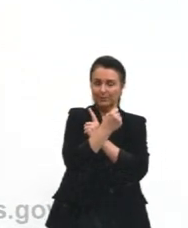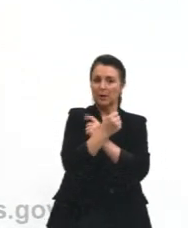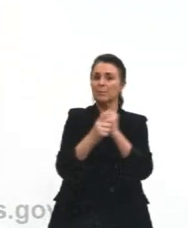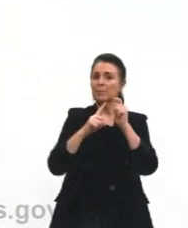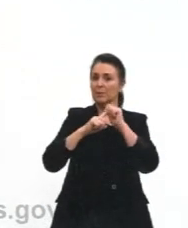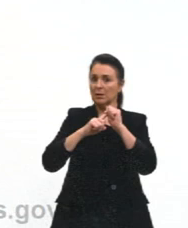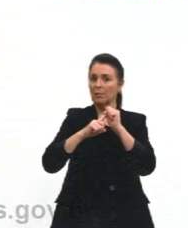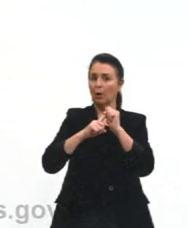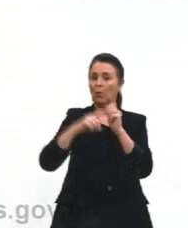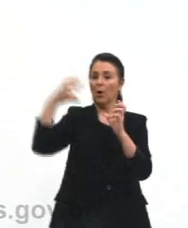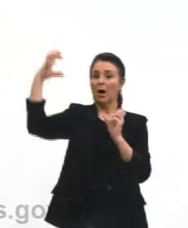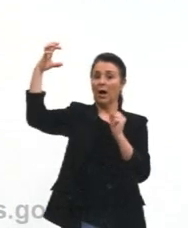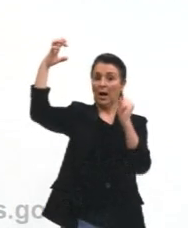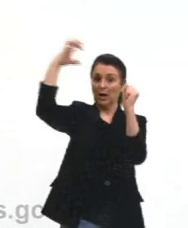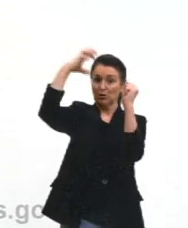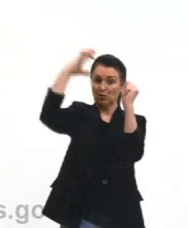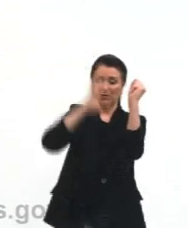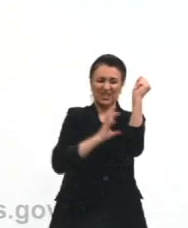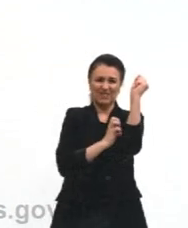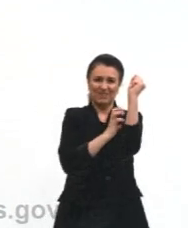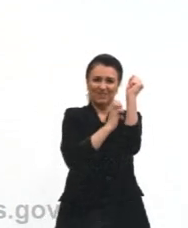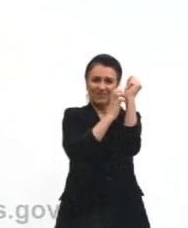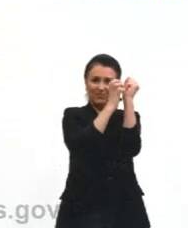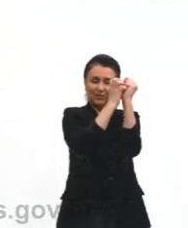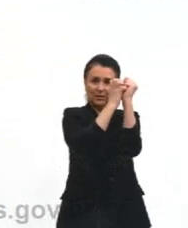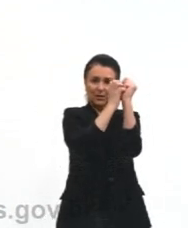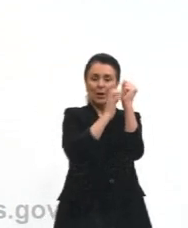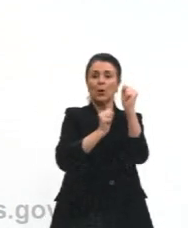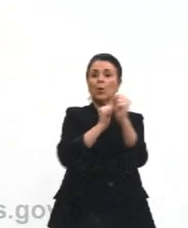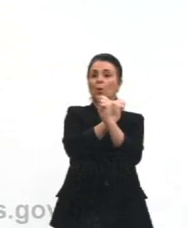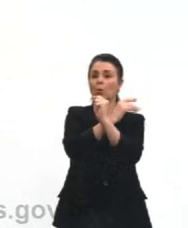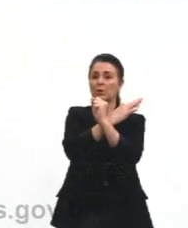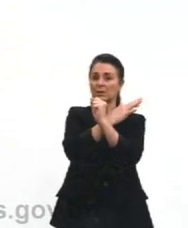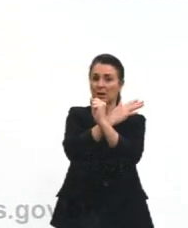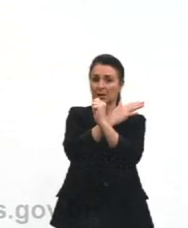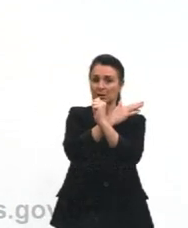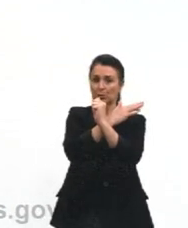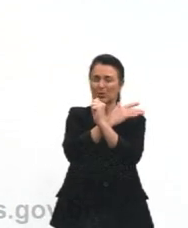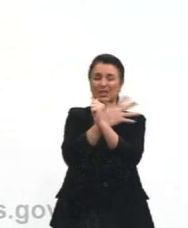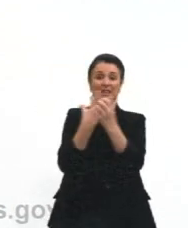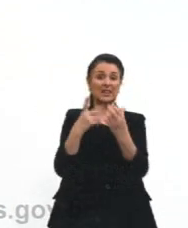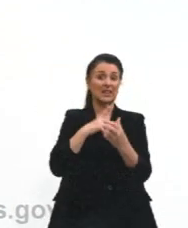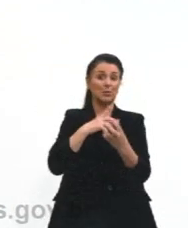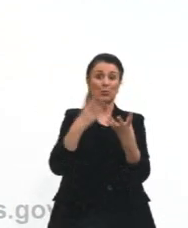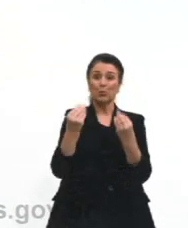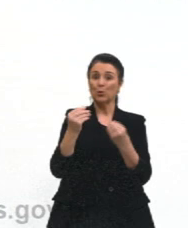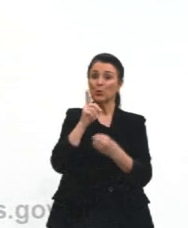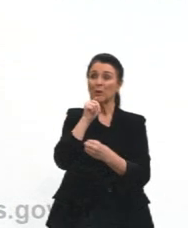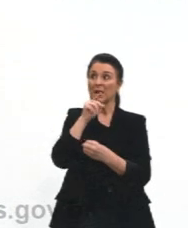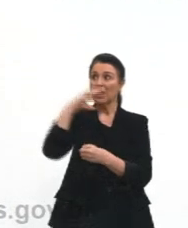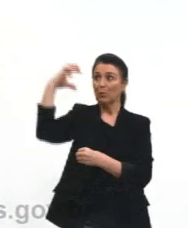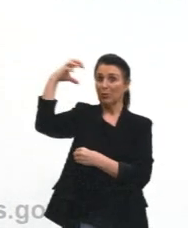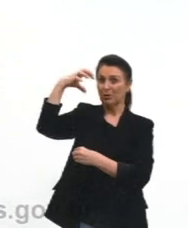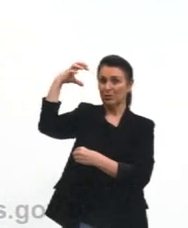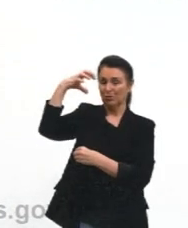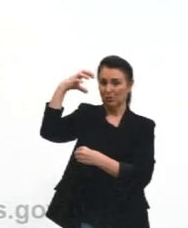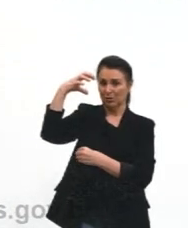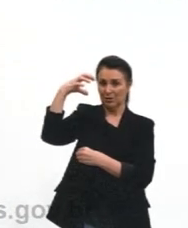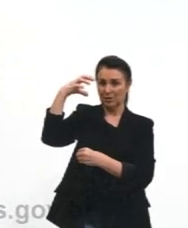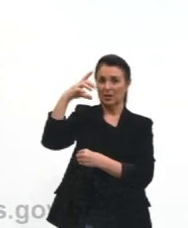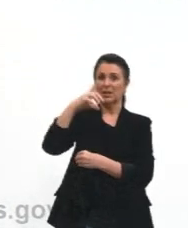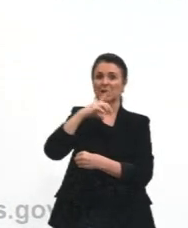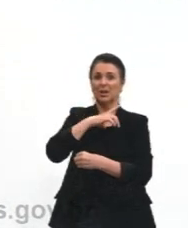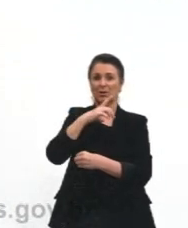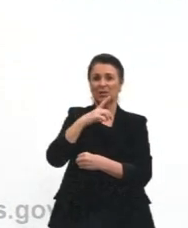ácida usa ácidos usualmente presentes em maiores proporções na água da chuva são H2